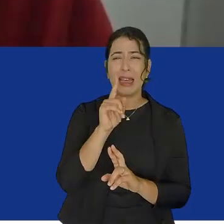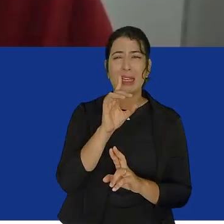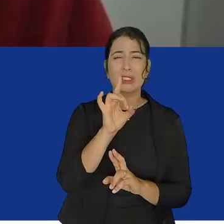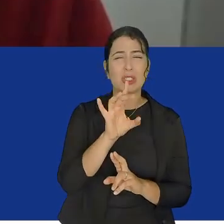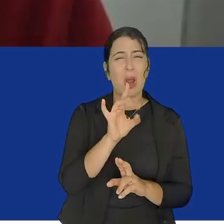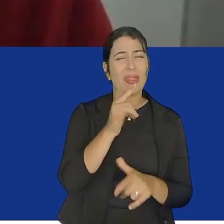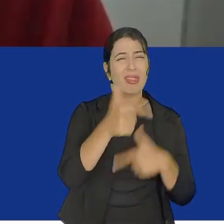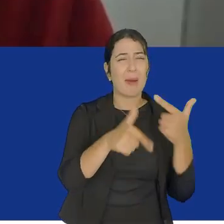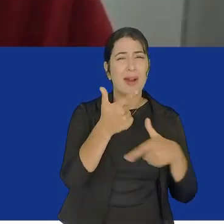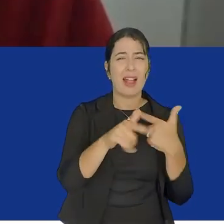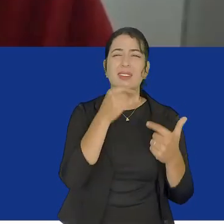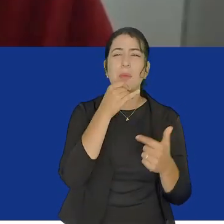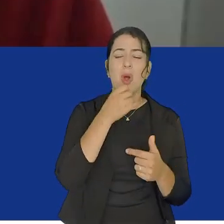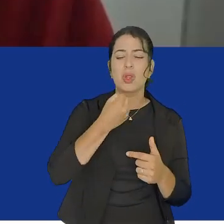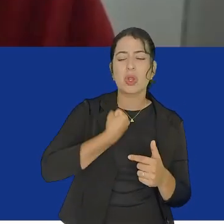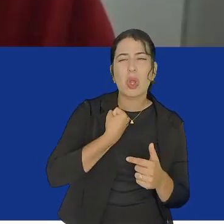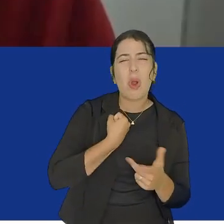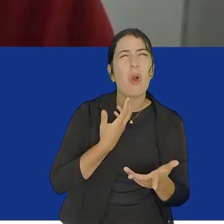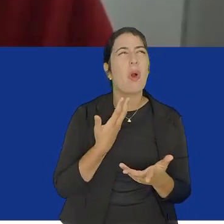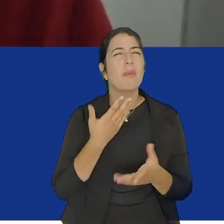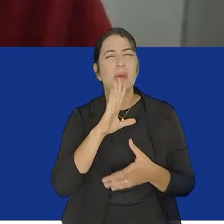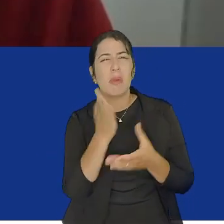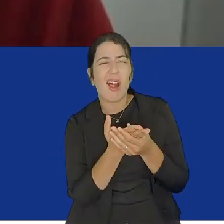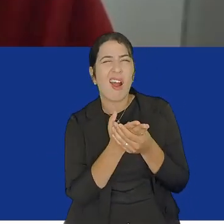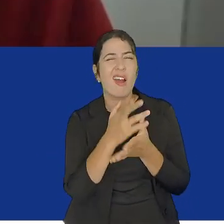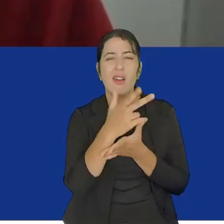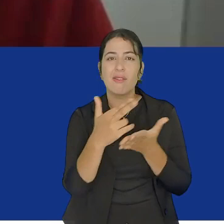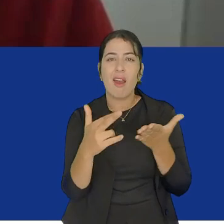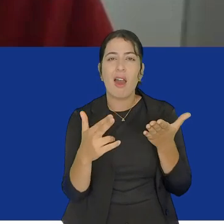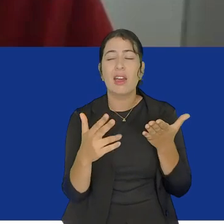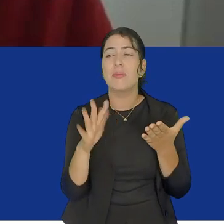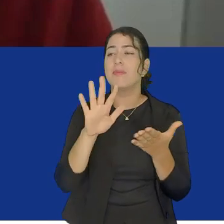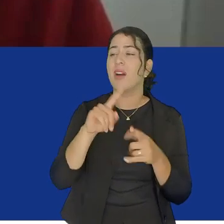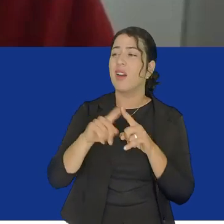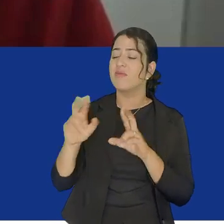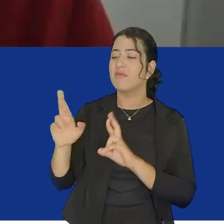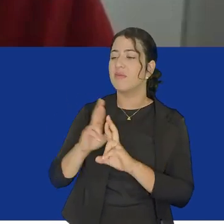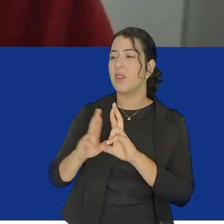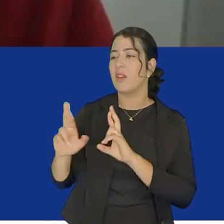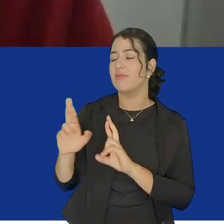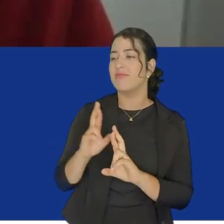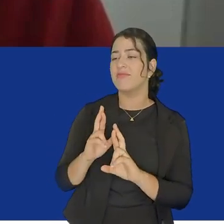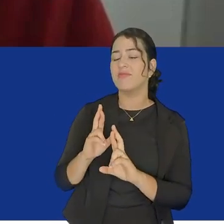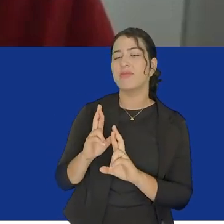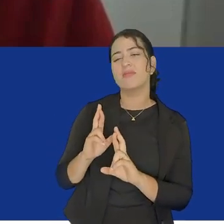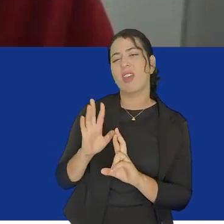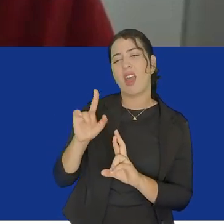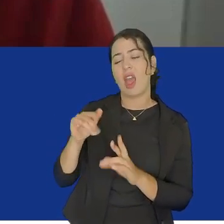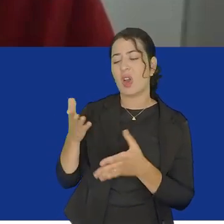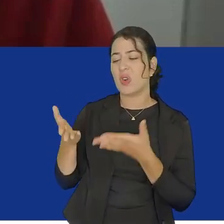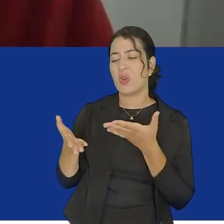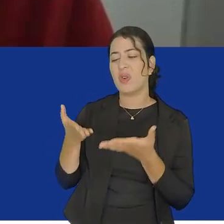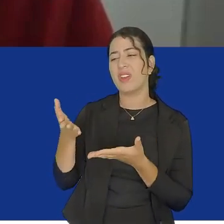processo, aquela minha atribuição profissional. E as relações, elas são tipo uma coisa assim que eu cuido se